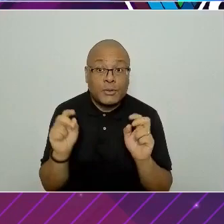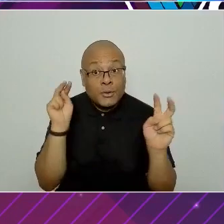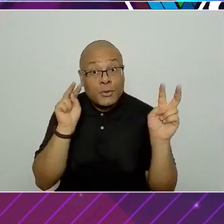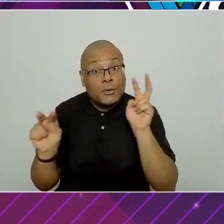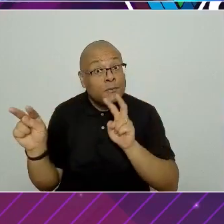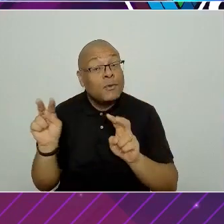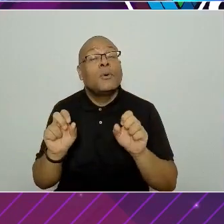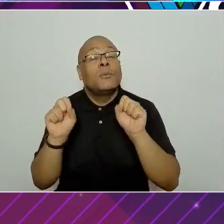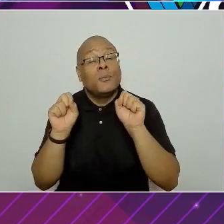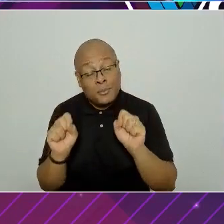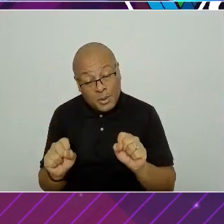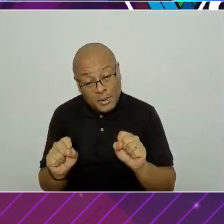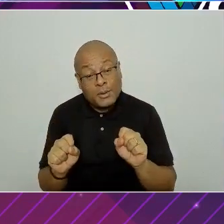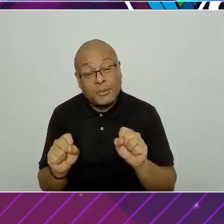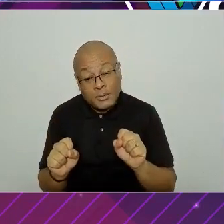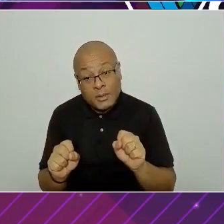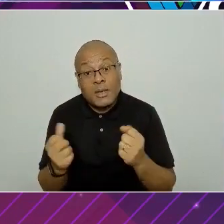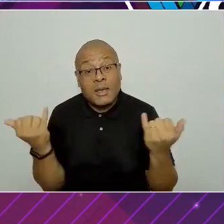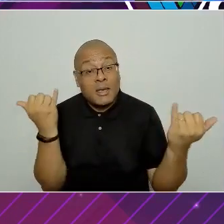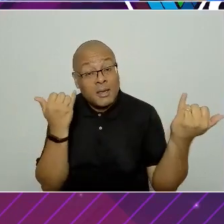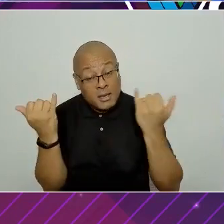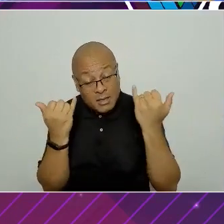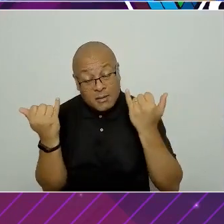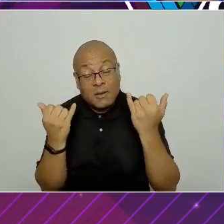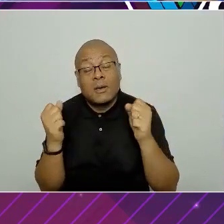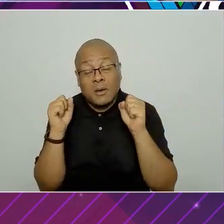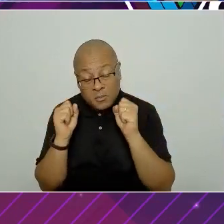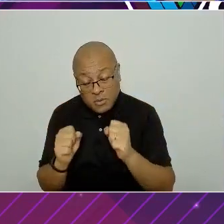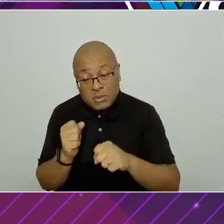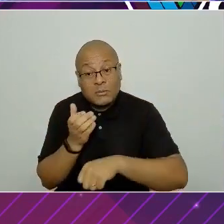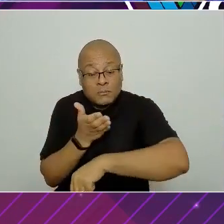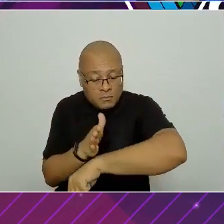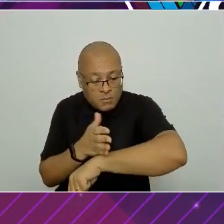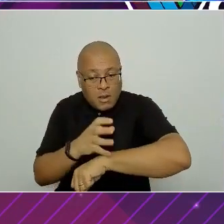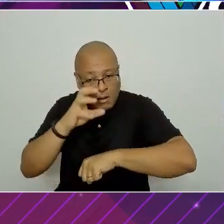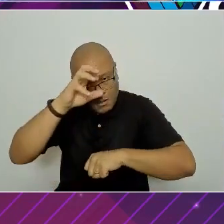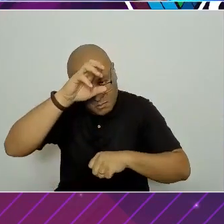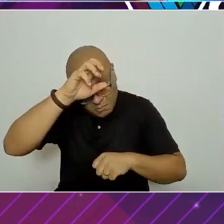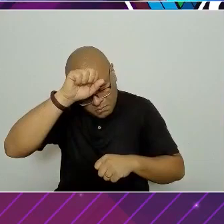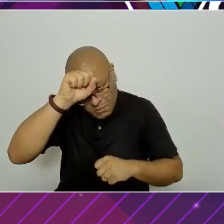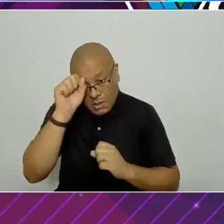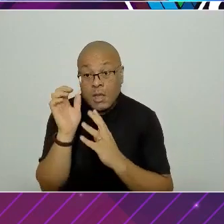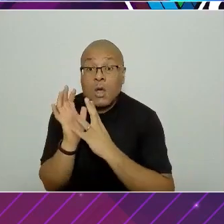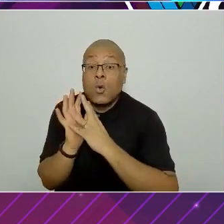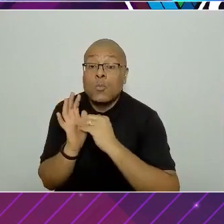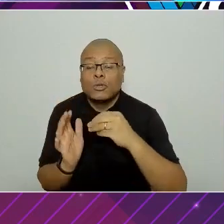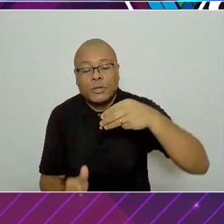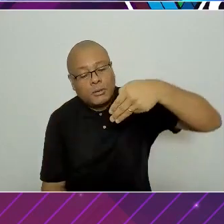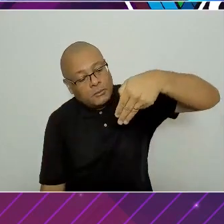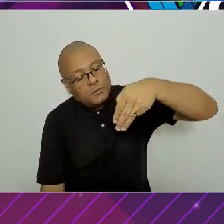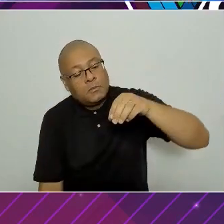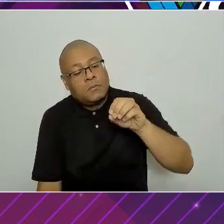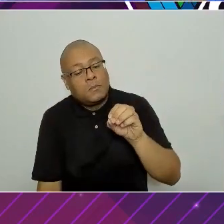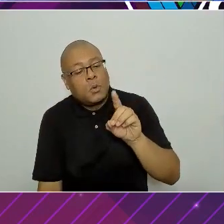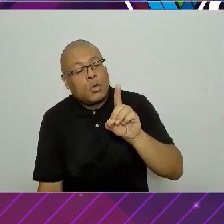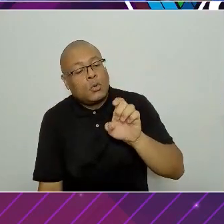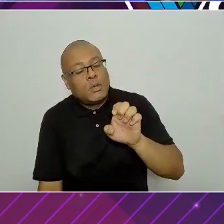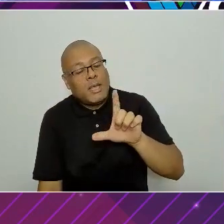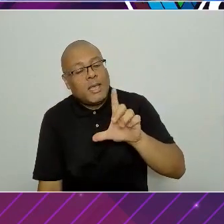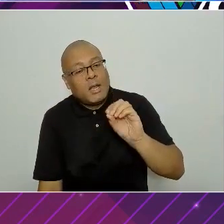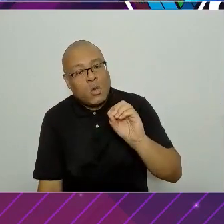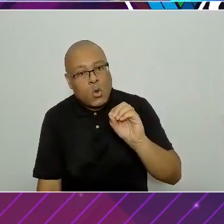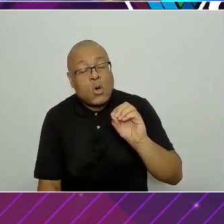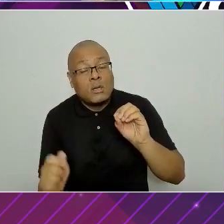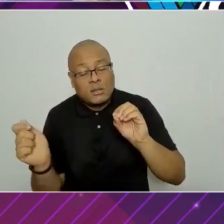né? Então, são muitas informações que a rede neural pode trabalhar, e ela é um modelo, né, uma técnica computacional que ela pode trabalhar